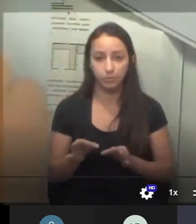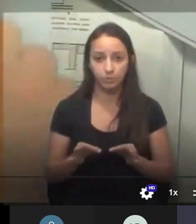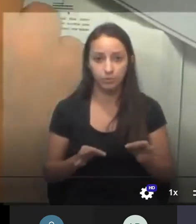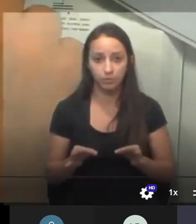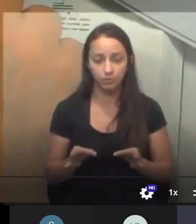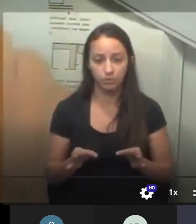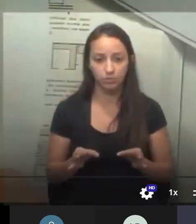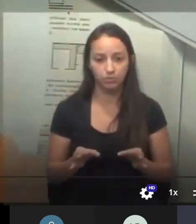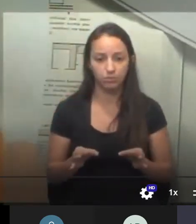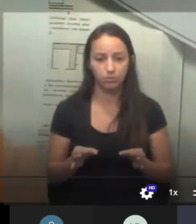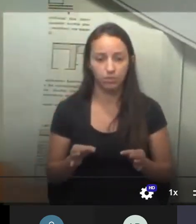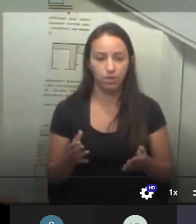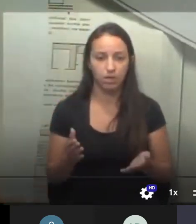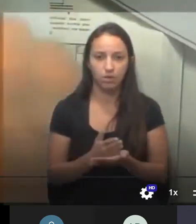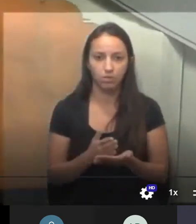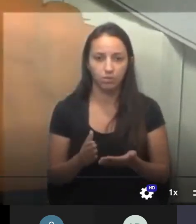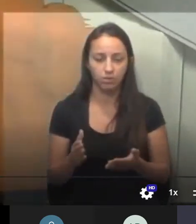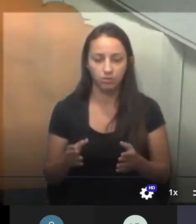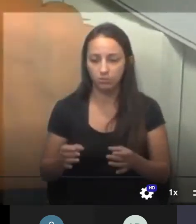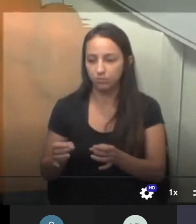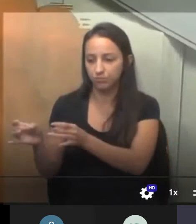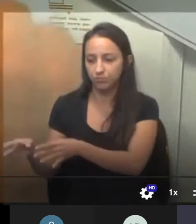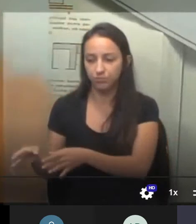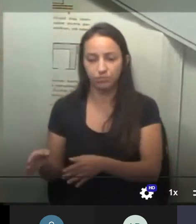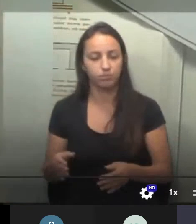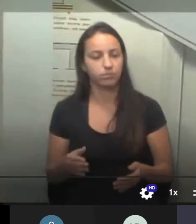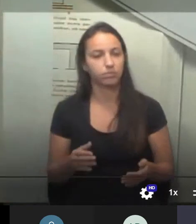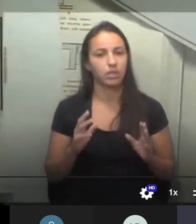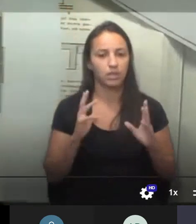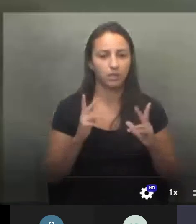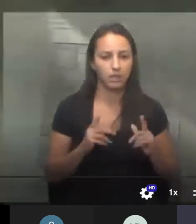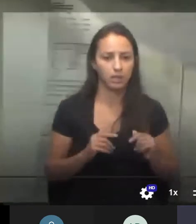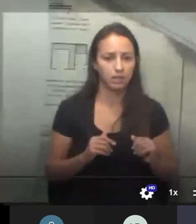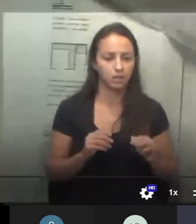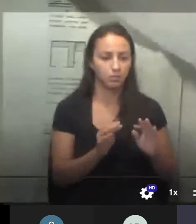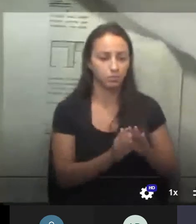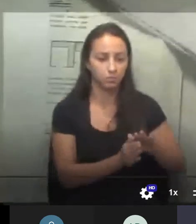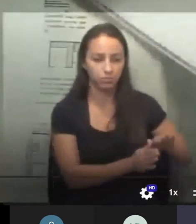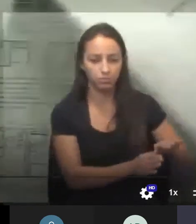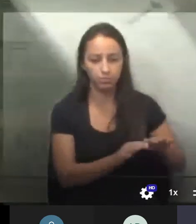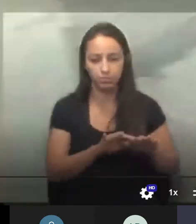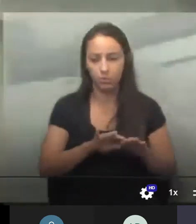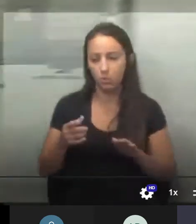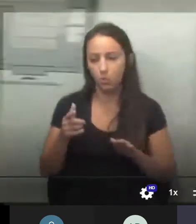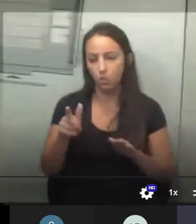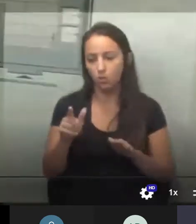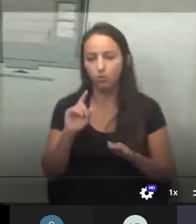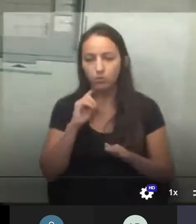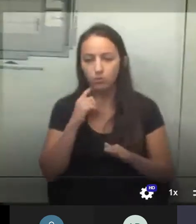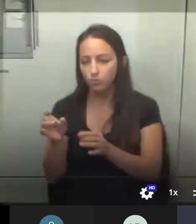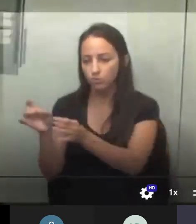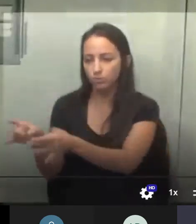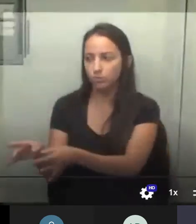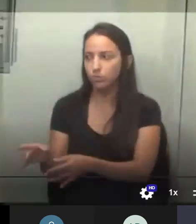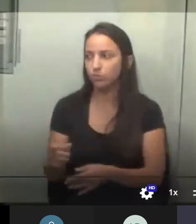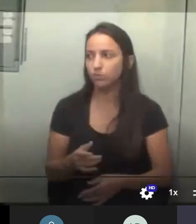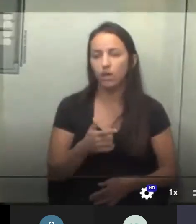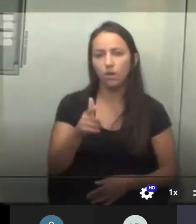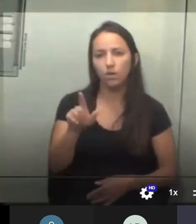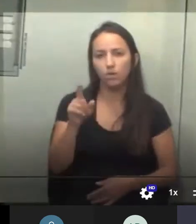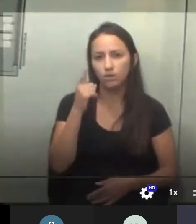Preparou, sai para o lixo. Lavou, sai para o lixo. Tá bem? Tem uma outra planta com uma outra